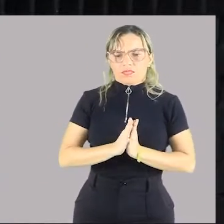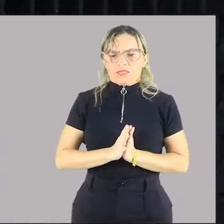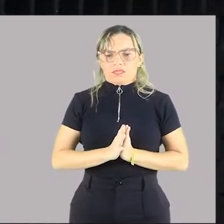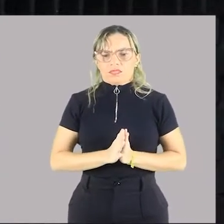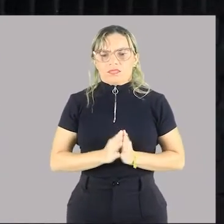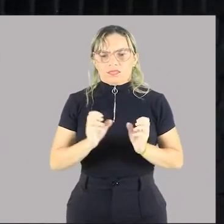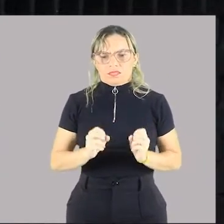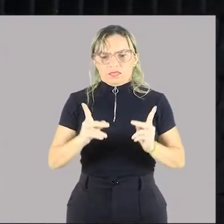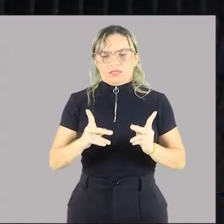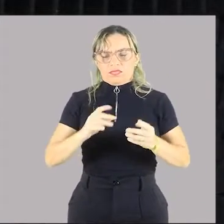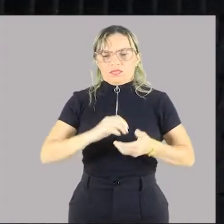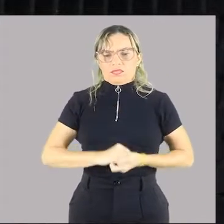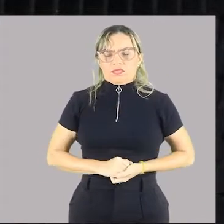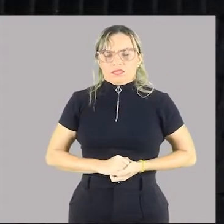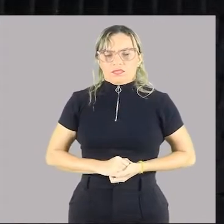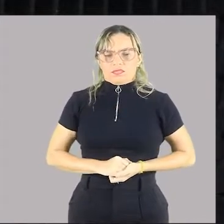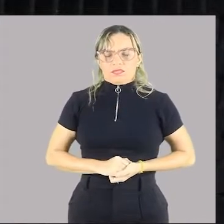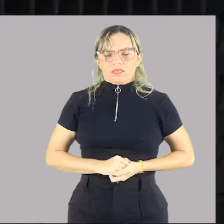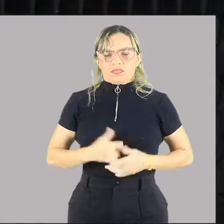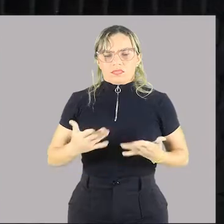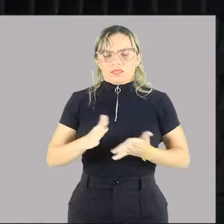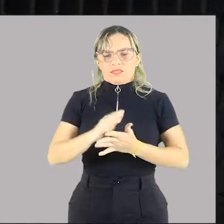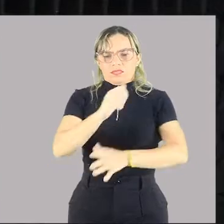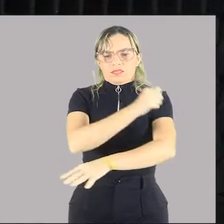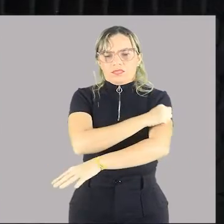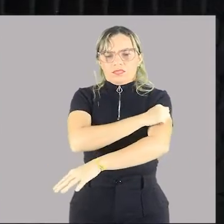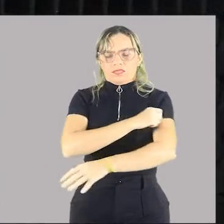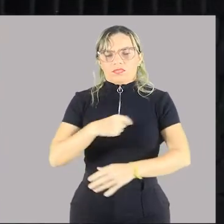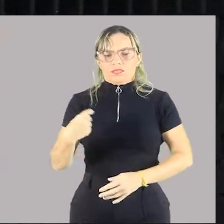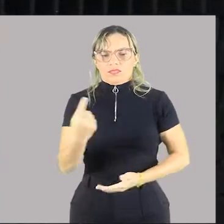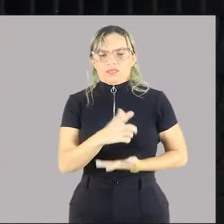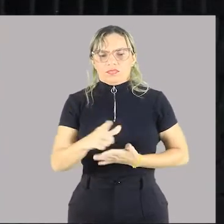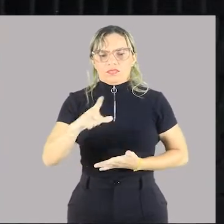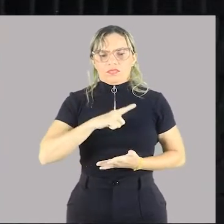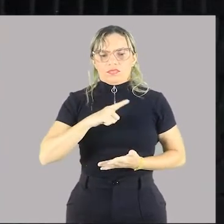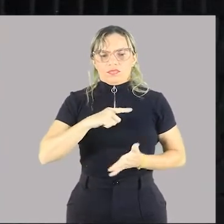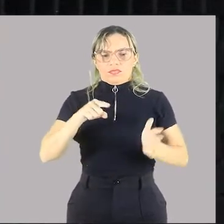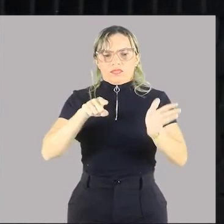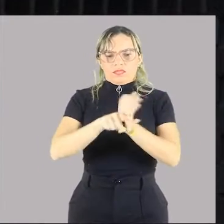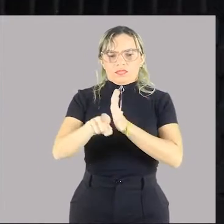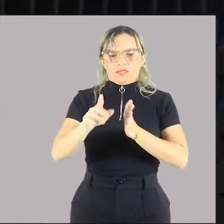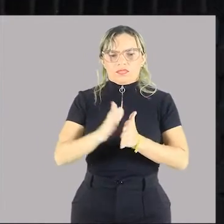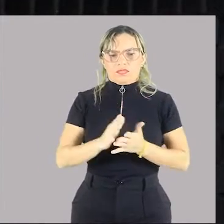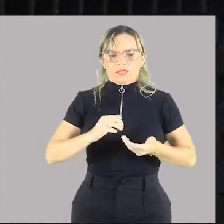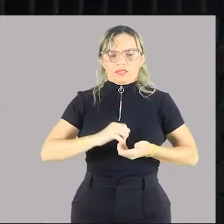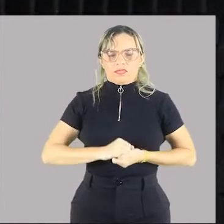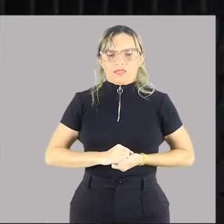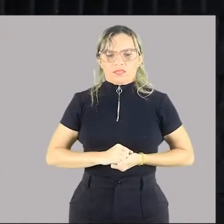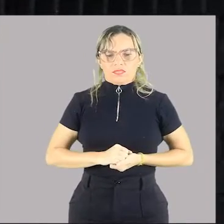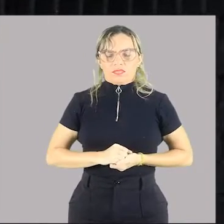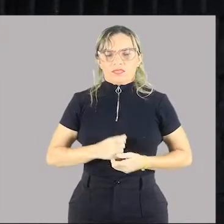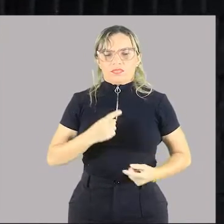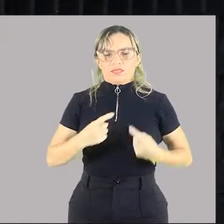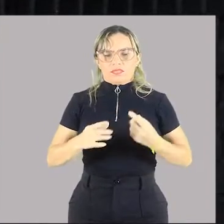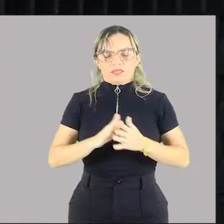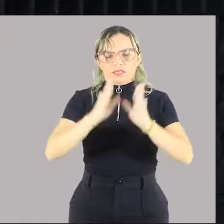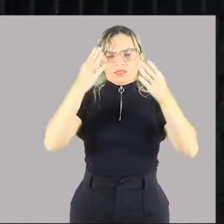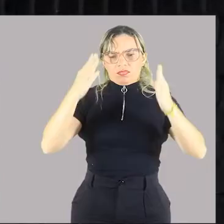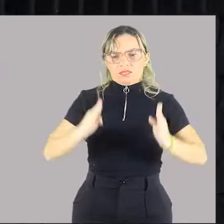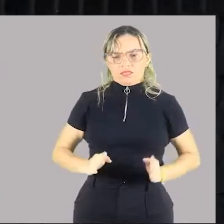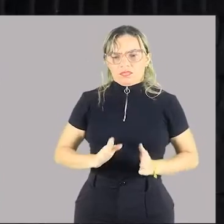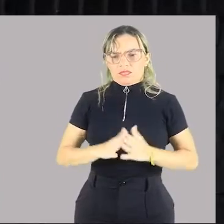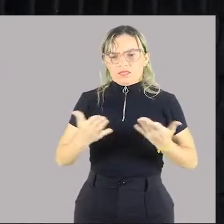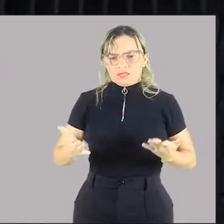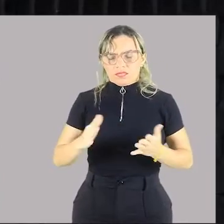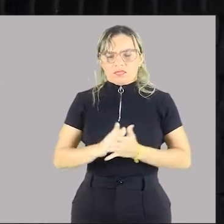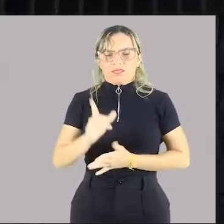Beleza? Ok? E aí, galerinha, nós temos uma questão para discutirmos, para